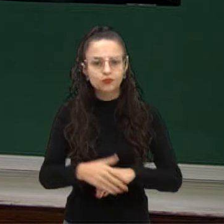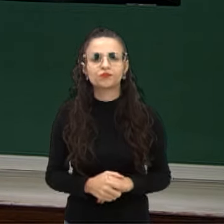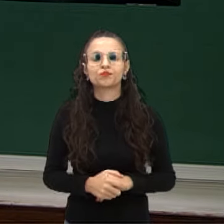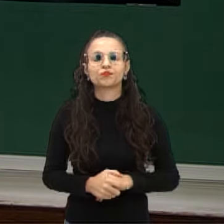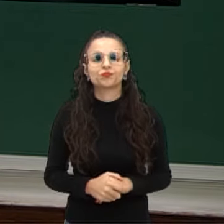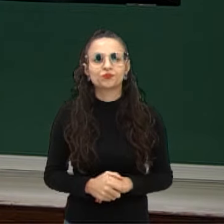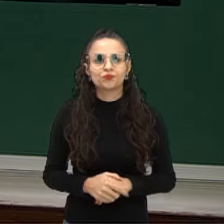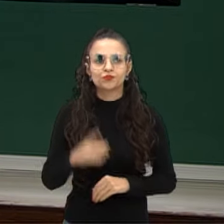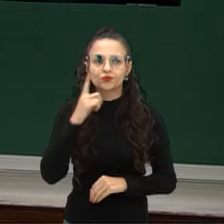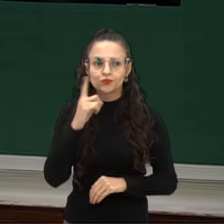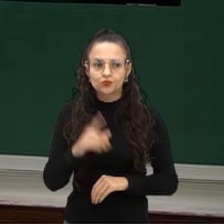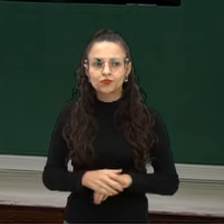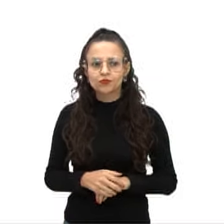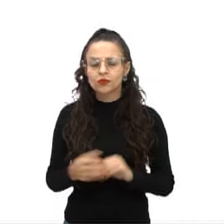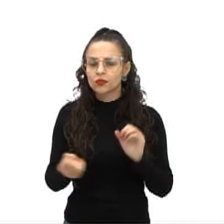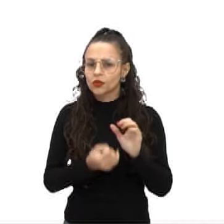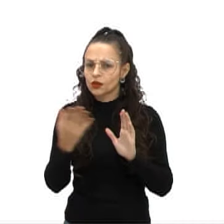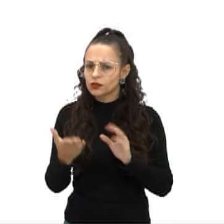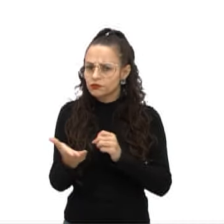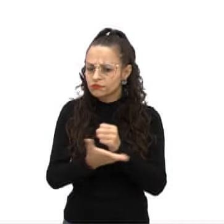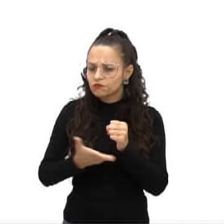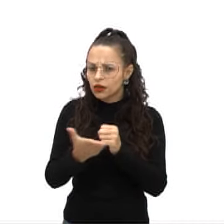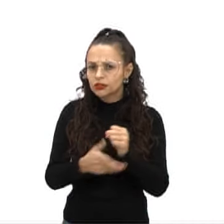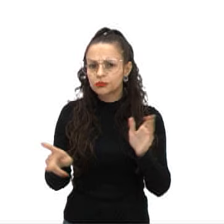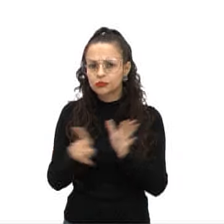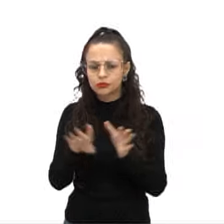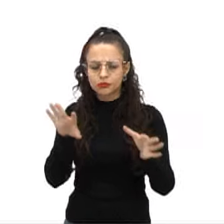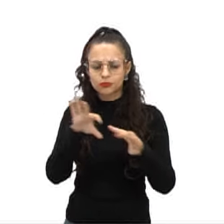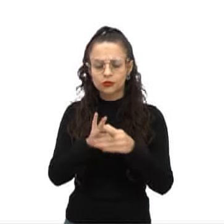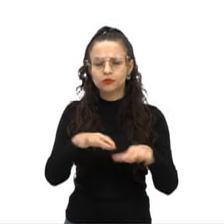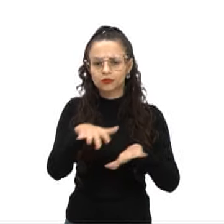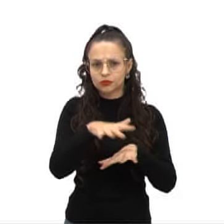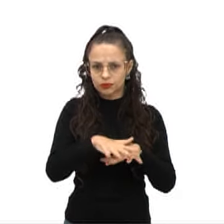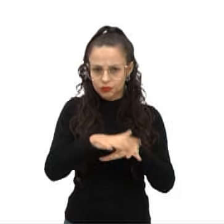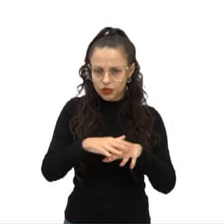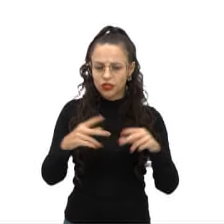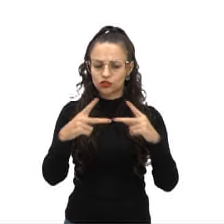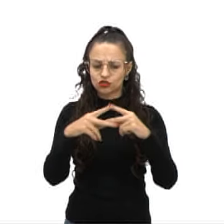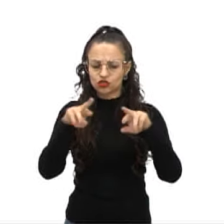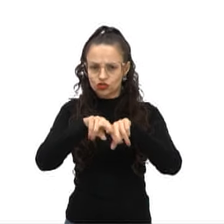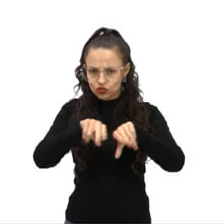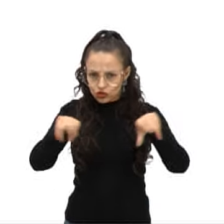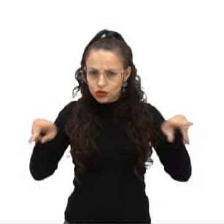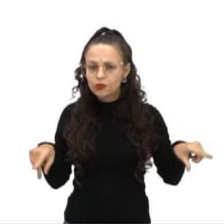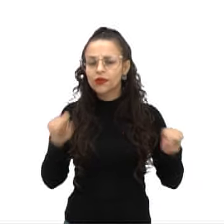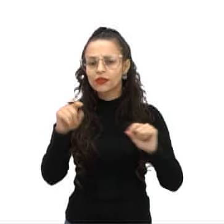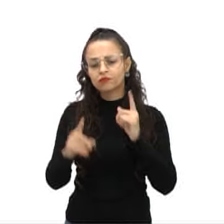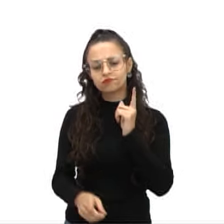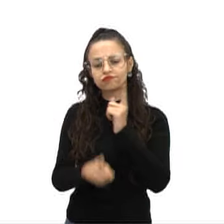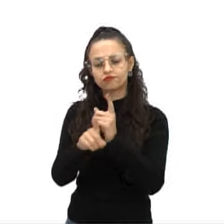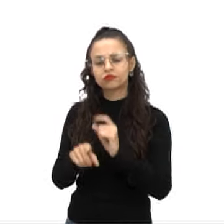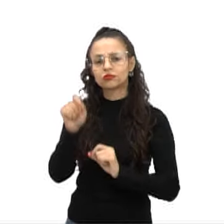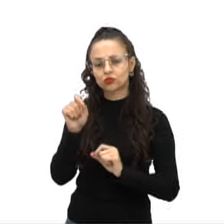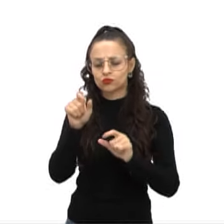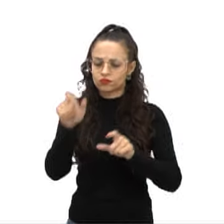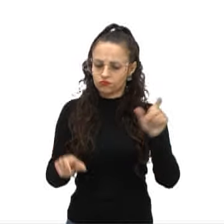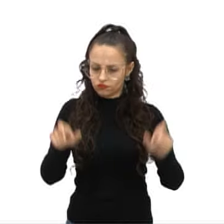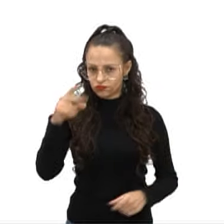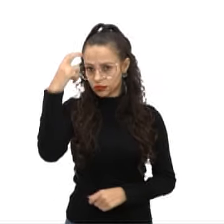questão. Então vamos lá, muitos princípios básicos da aritmética, geometria e álgebra foram descobertos por